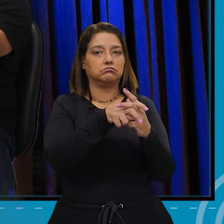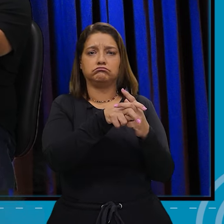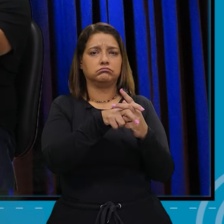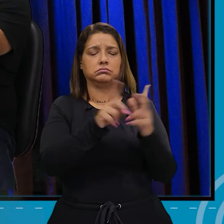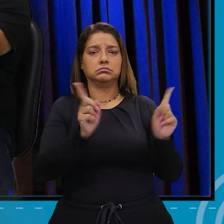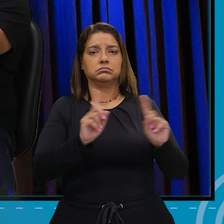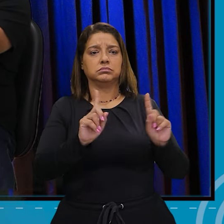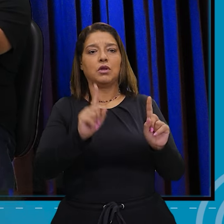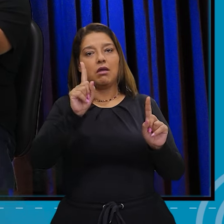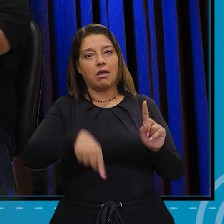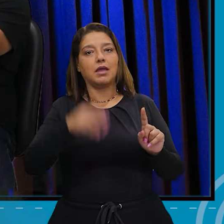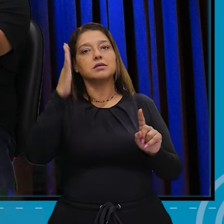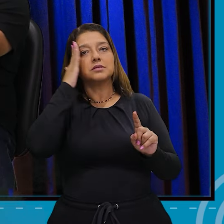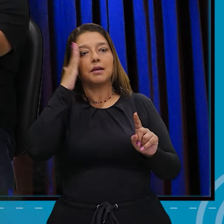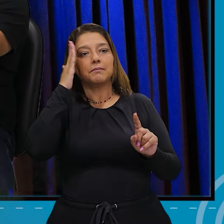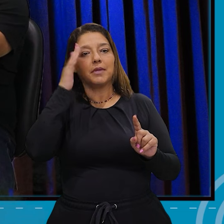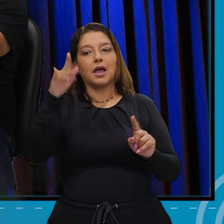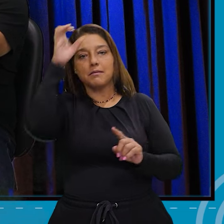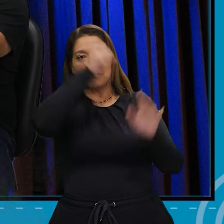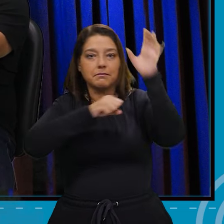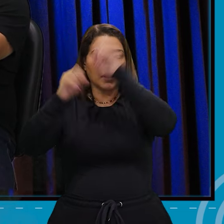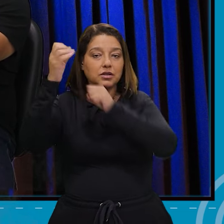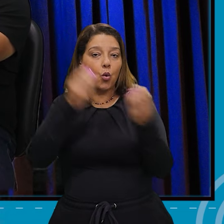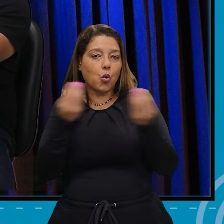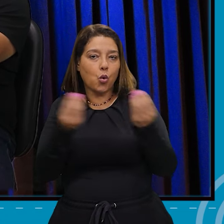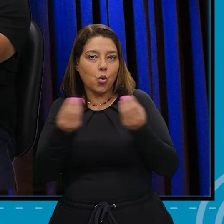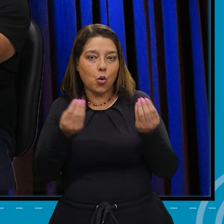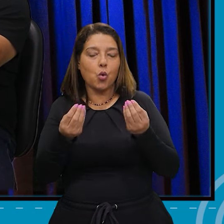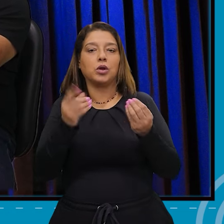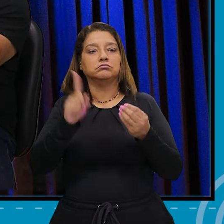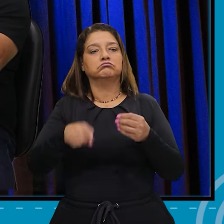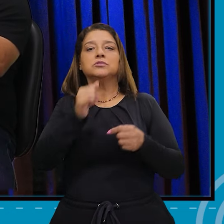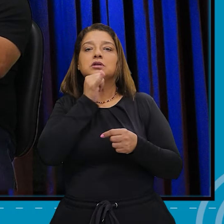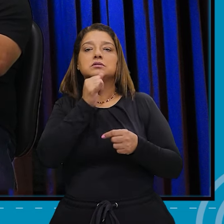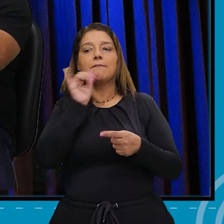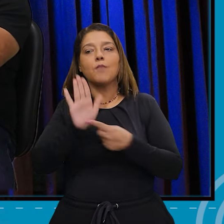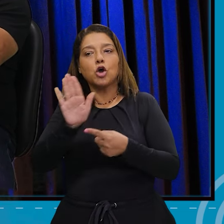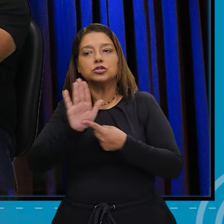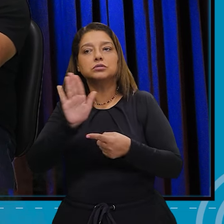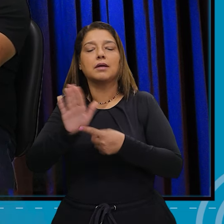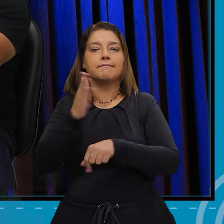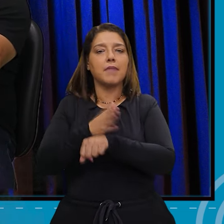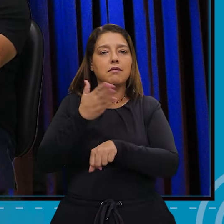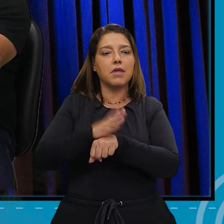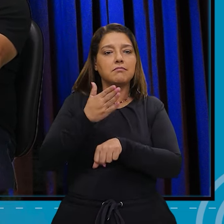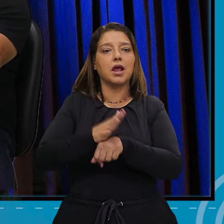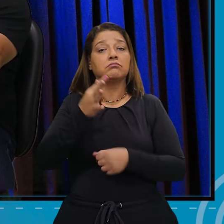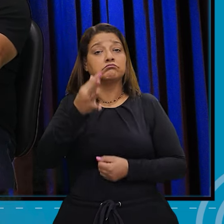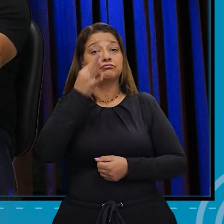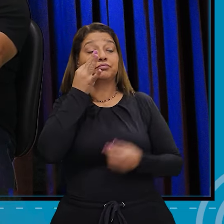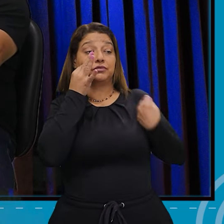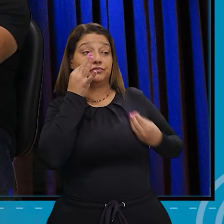de agressividade, combatendo inclusive o bullying em ambiente escolar, mas com exemplos